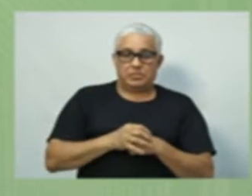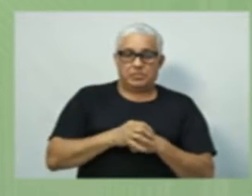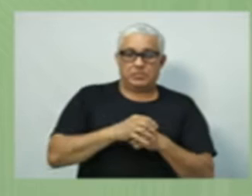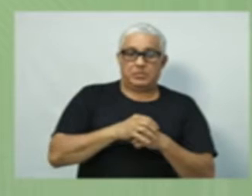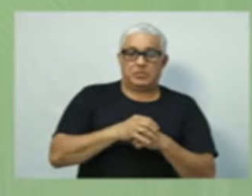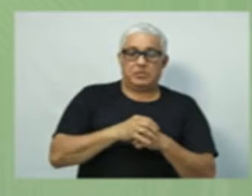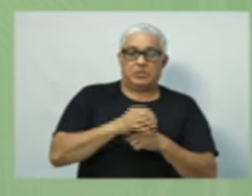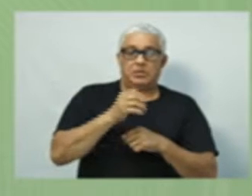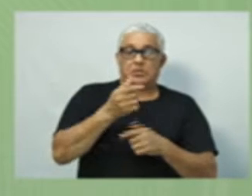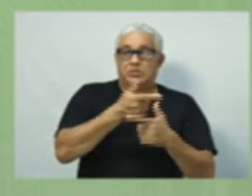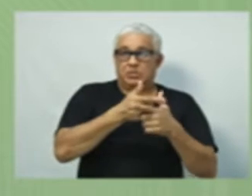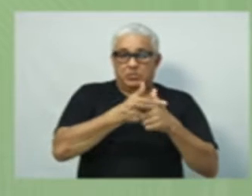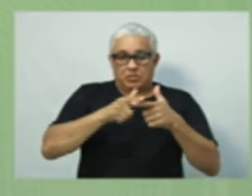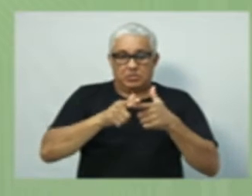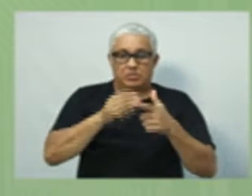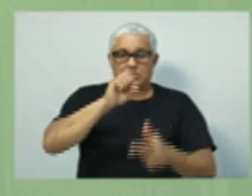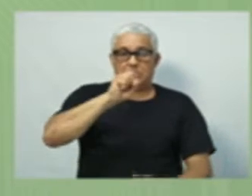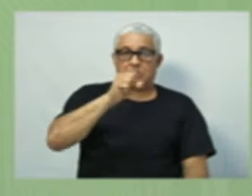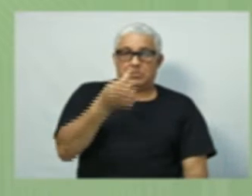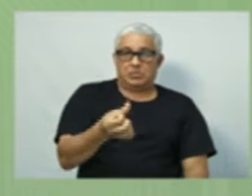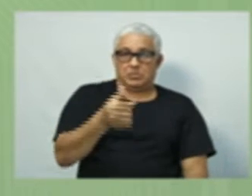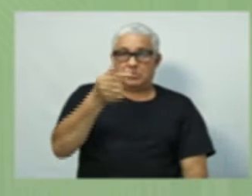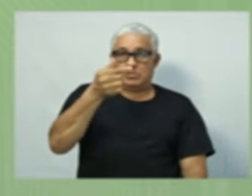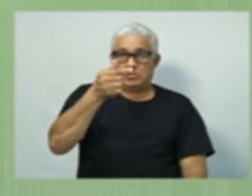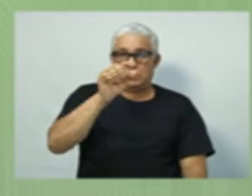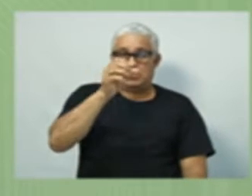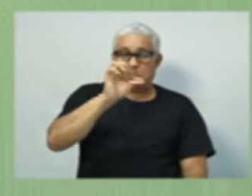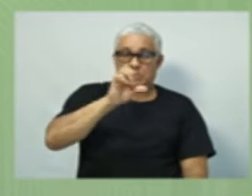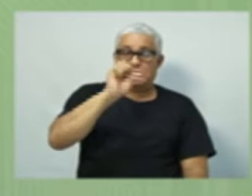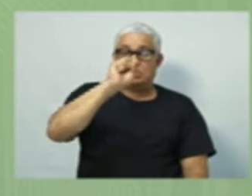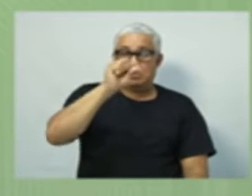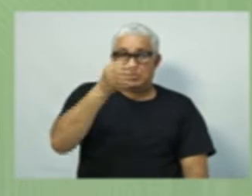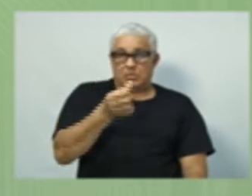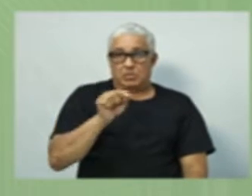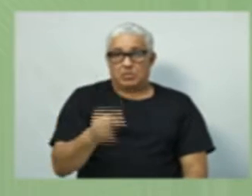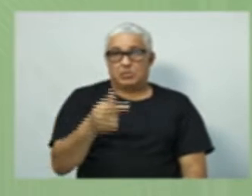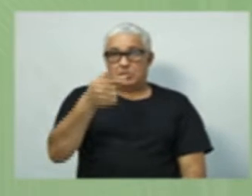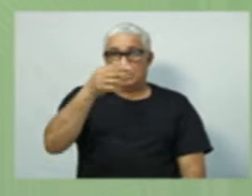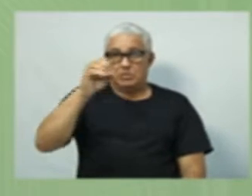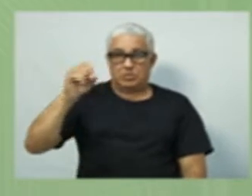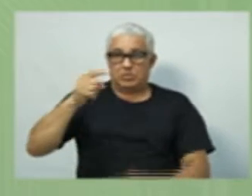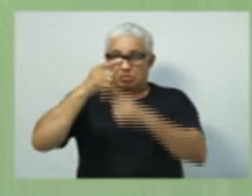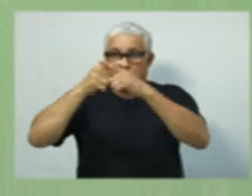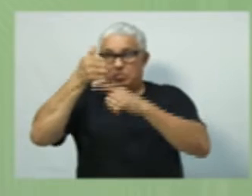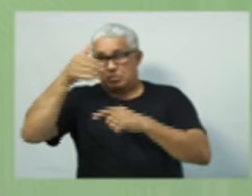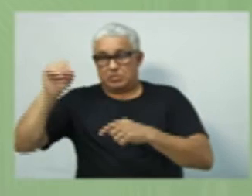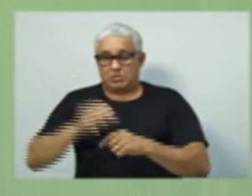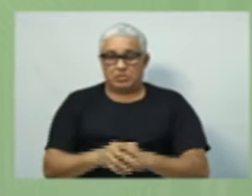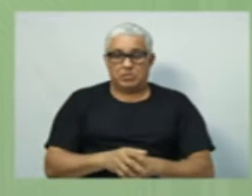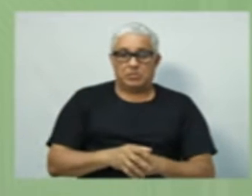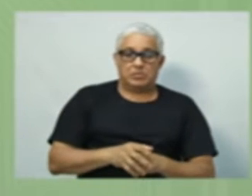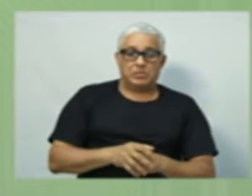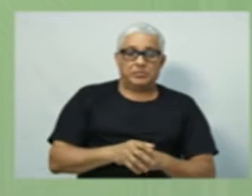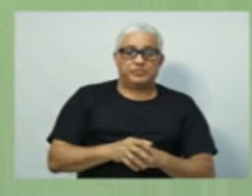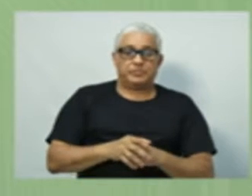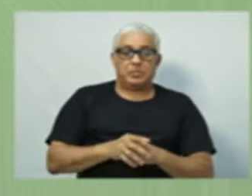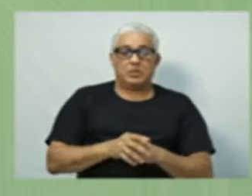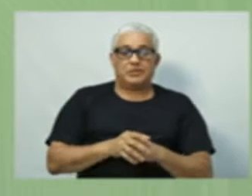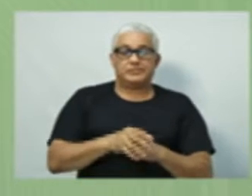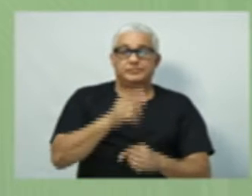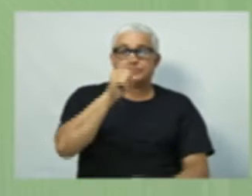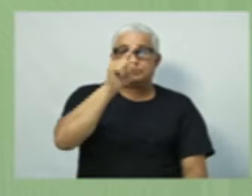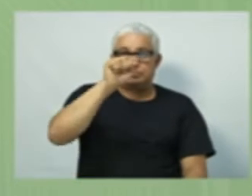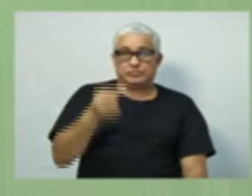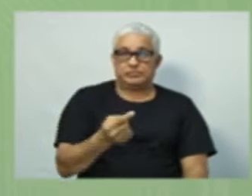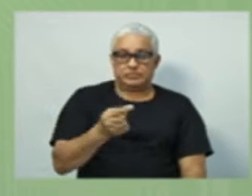700 x 100 ao final da análise horizontal é 1,093 42